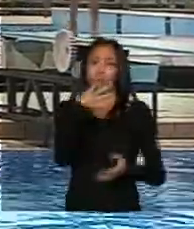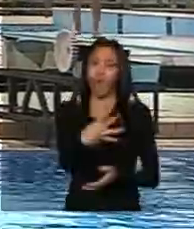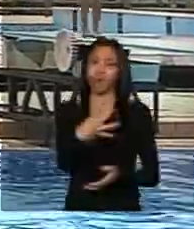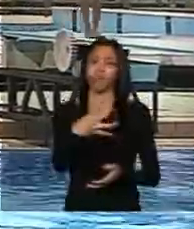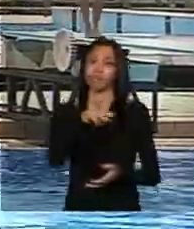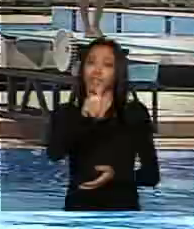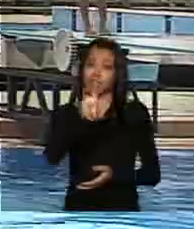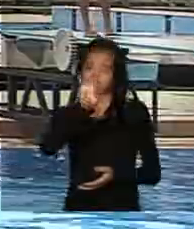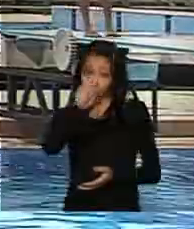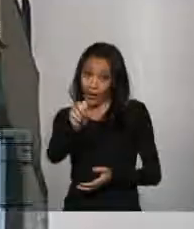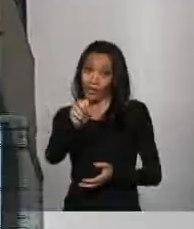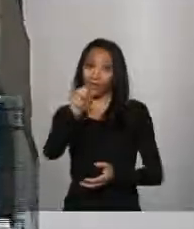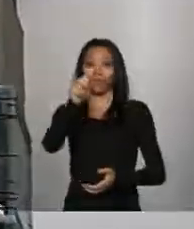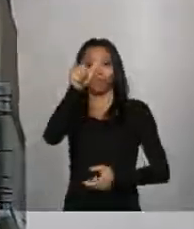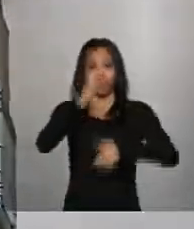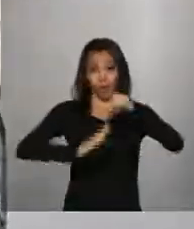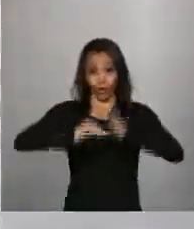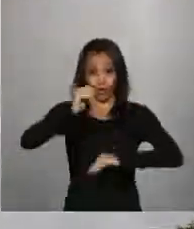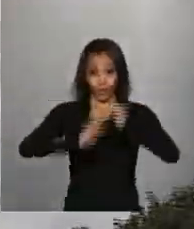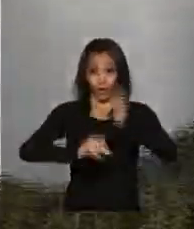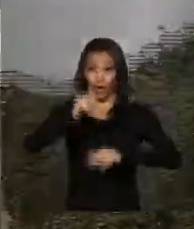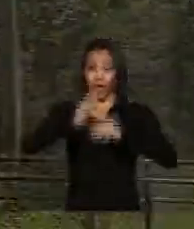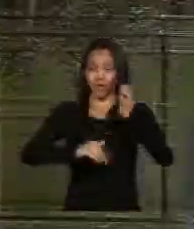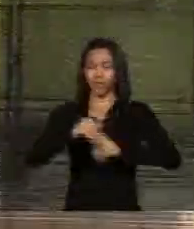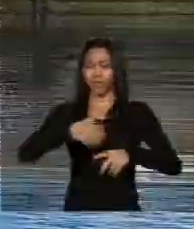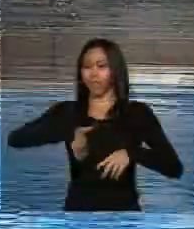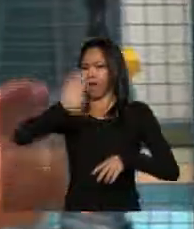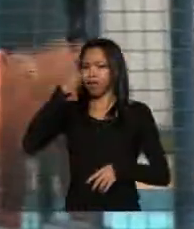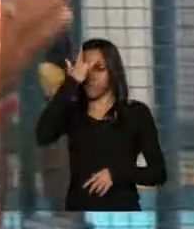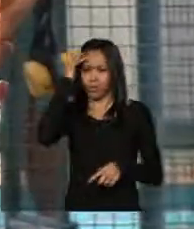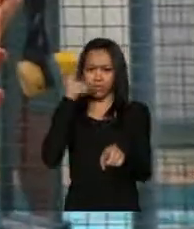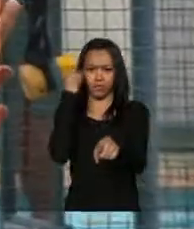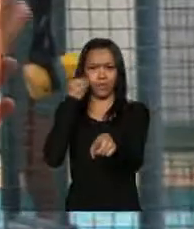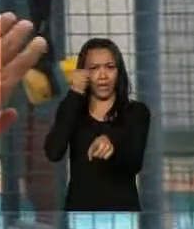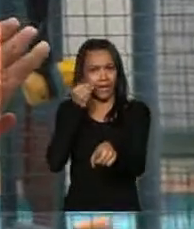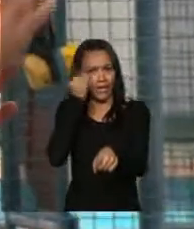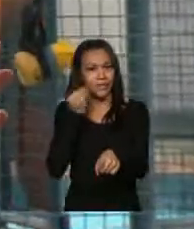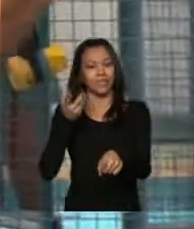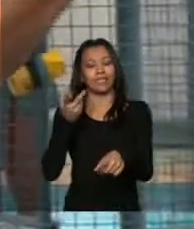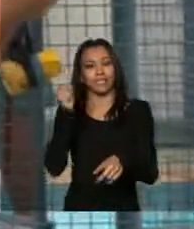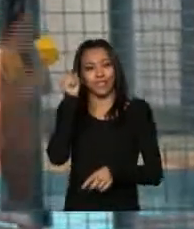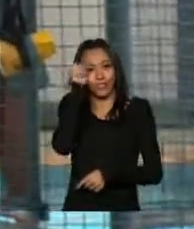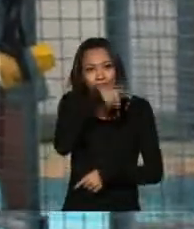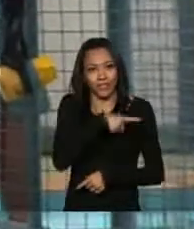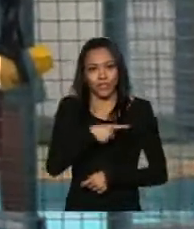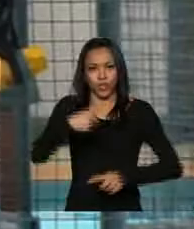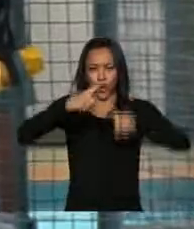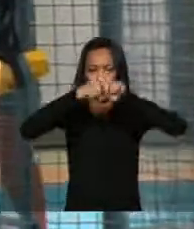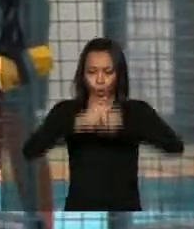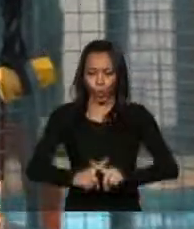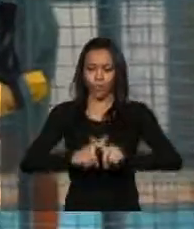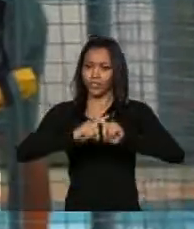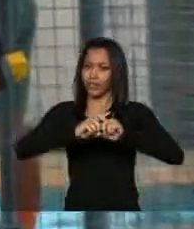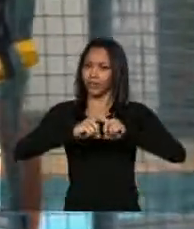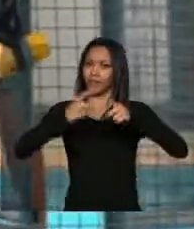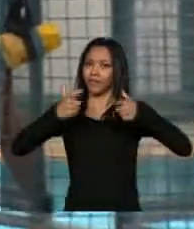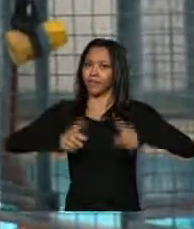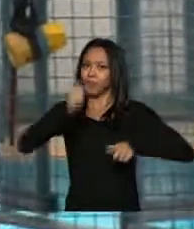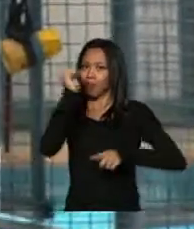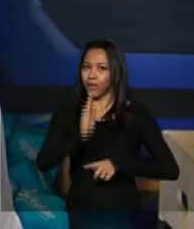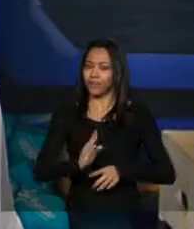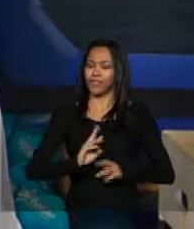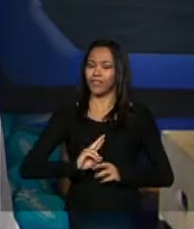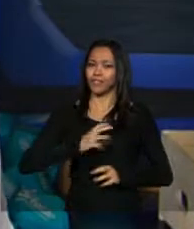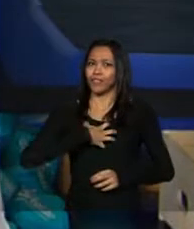450 atletas. Mesmo para os mais experientes, é difícil negar que competir em casa é